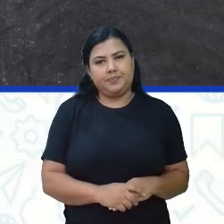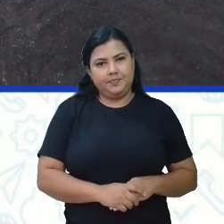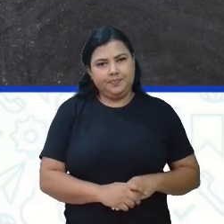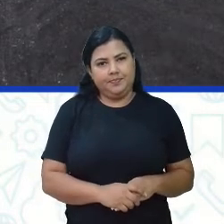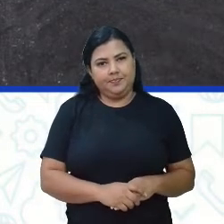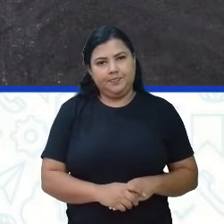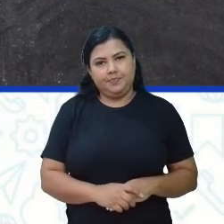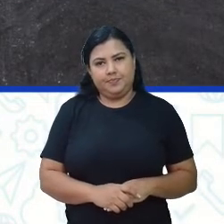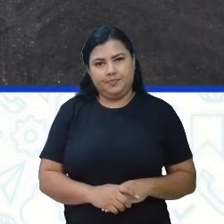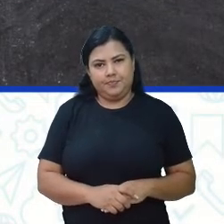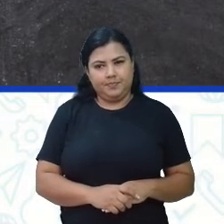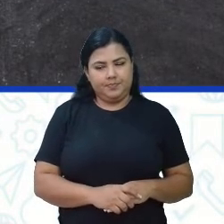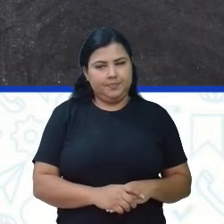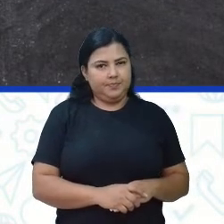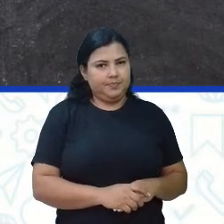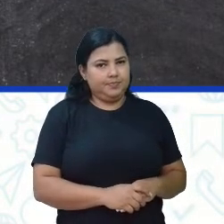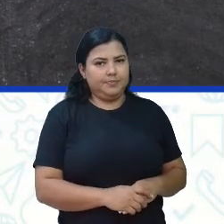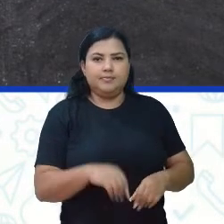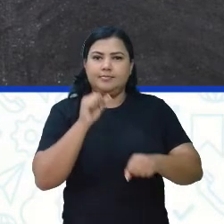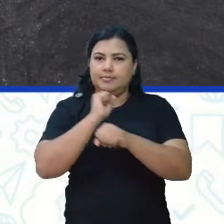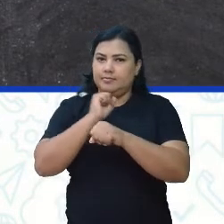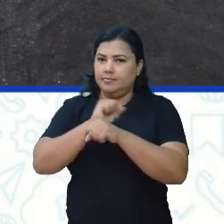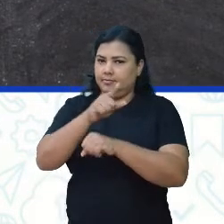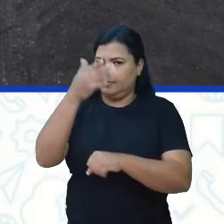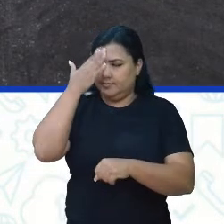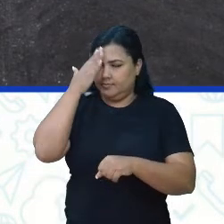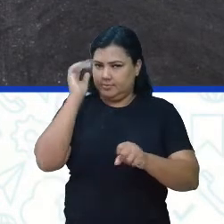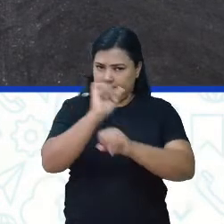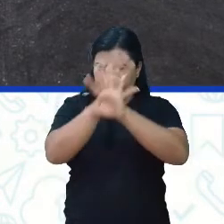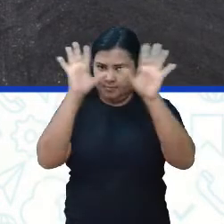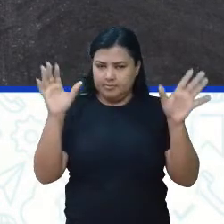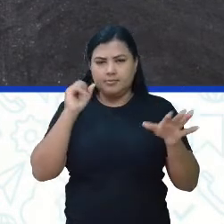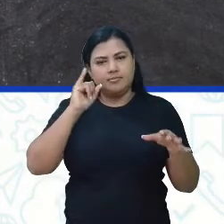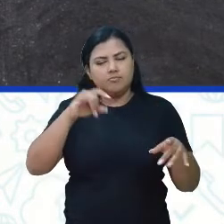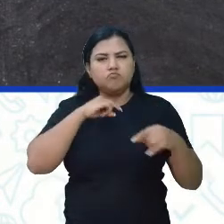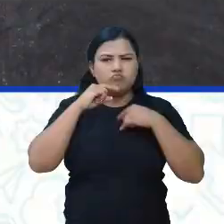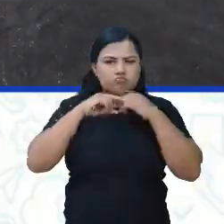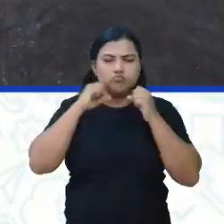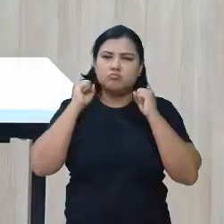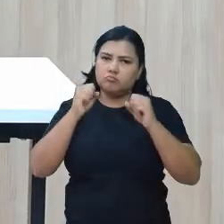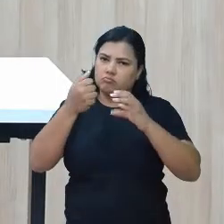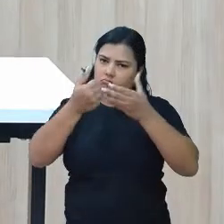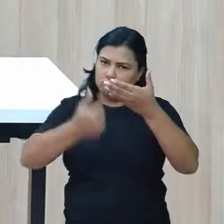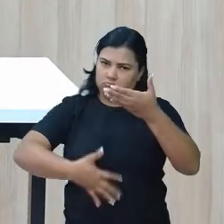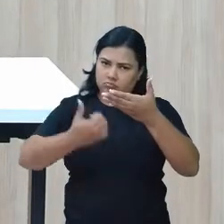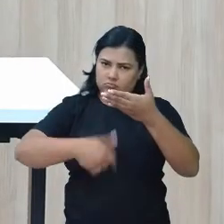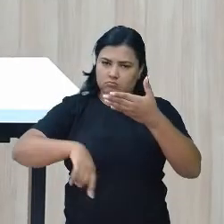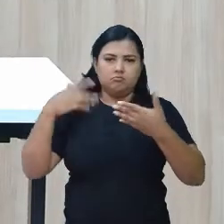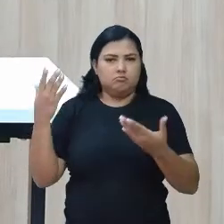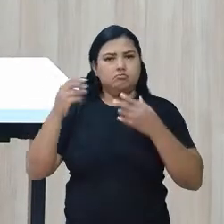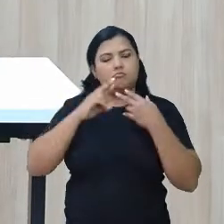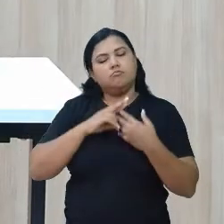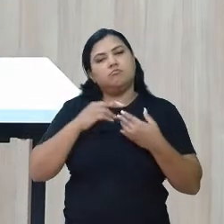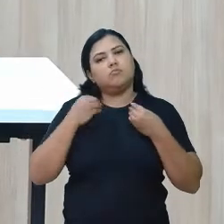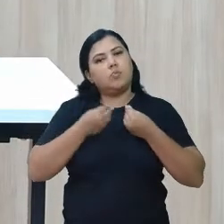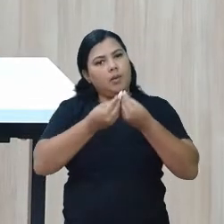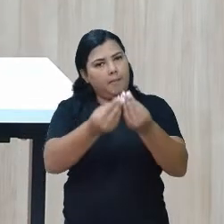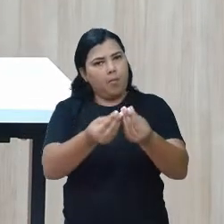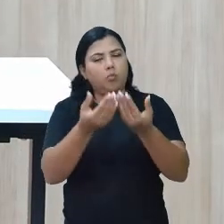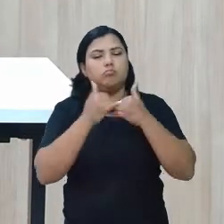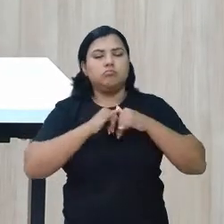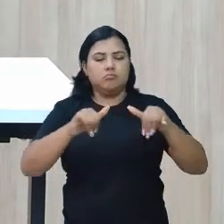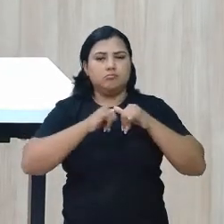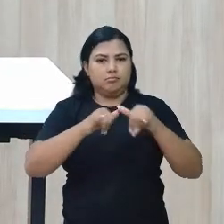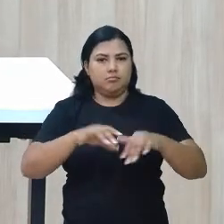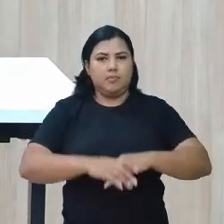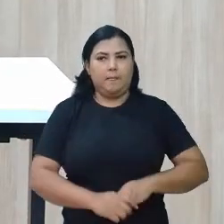esse equilíbrio, tá certo? Espero que tenha ficado claro, qualquer coisa diz lá para a Briane que ela passa para a gente aqui novamente, tá